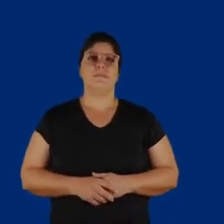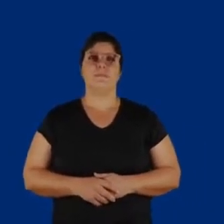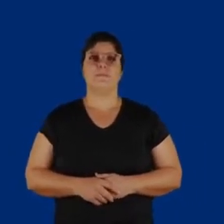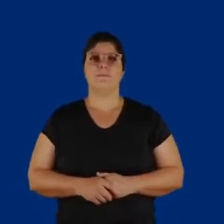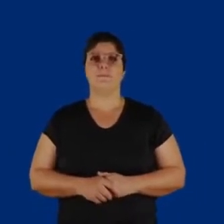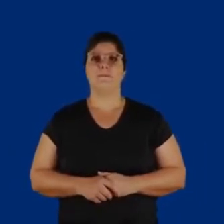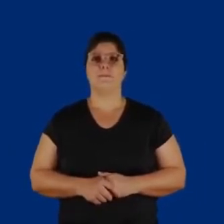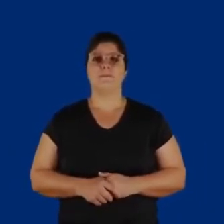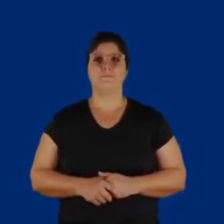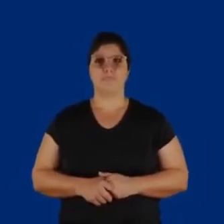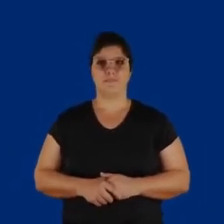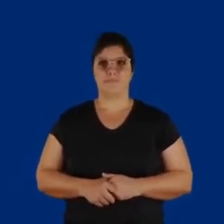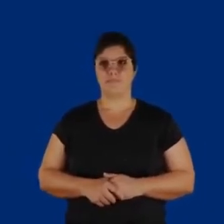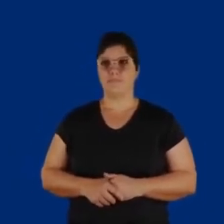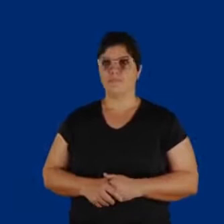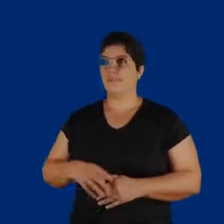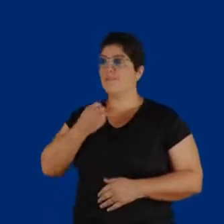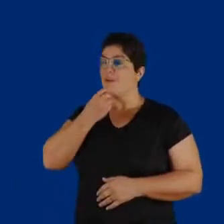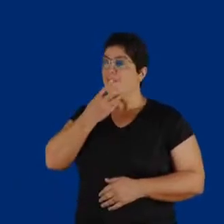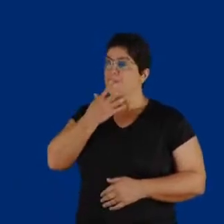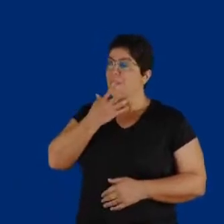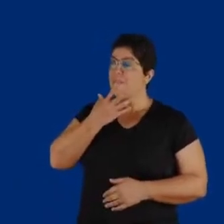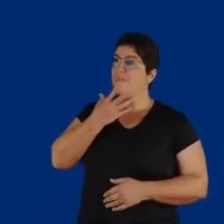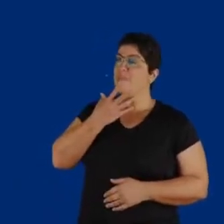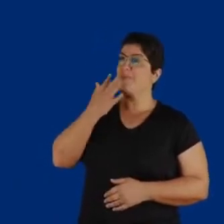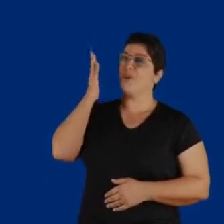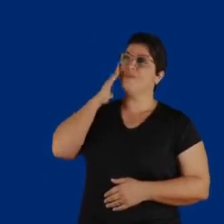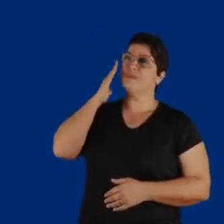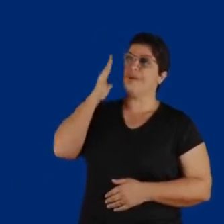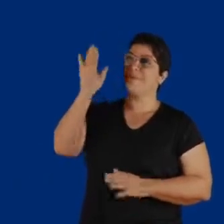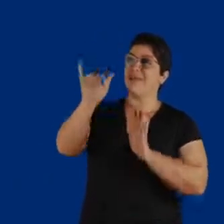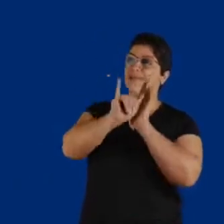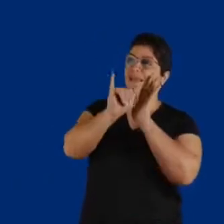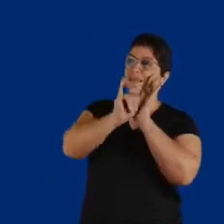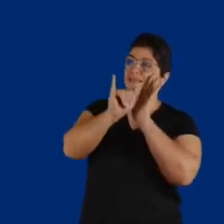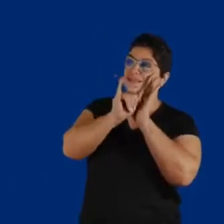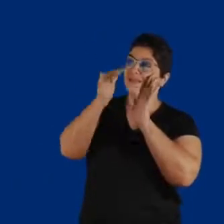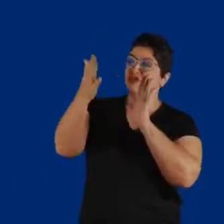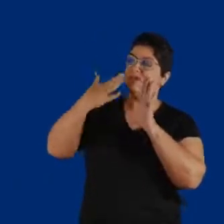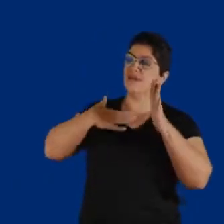and how our identity. É muito bom ouvir sobre essa identidade, como esse